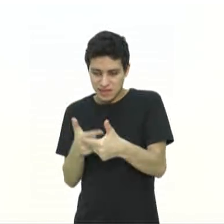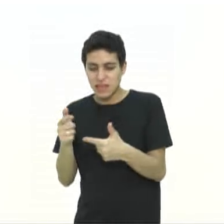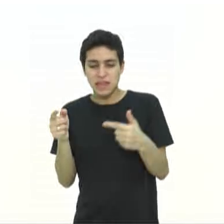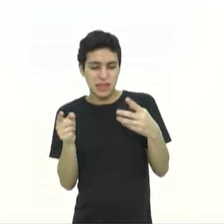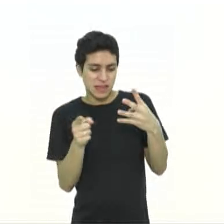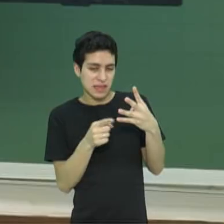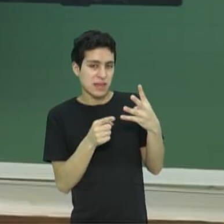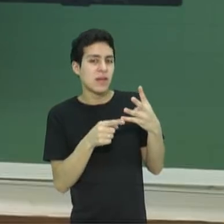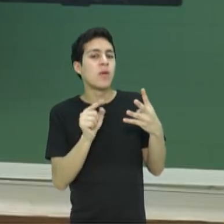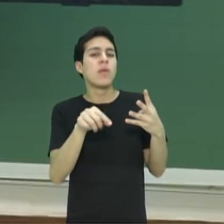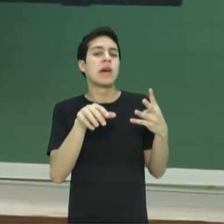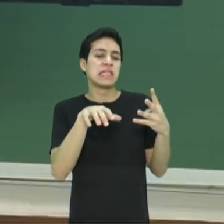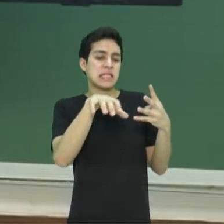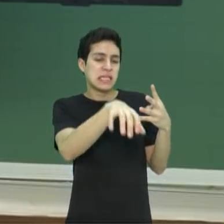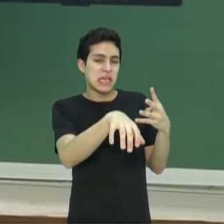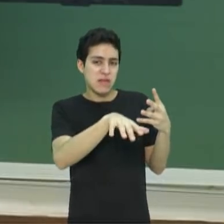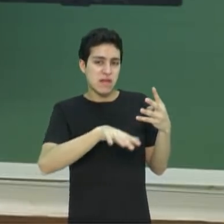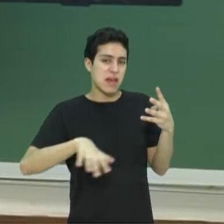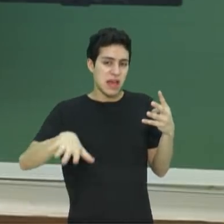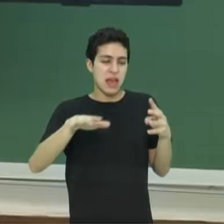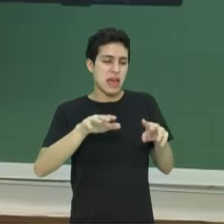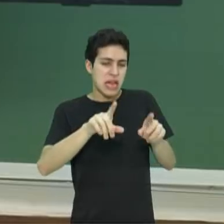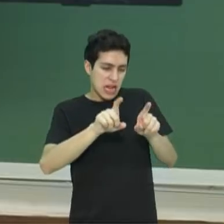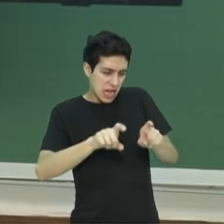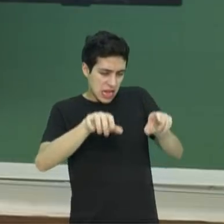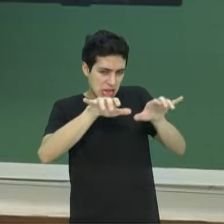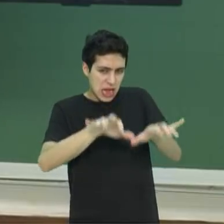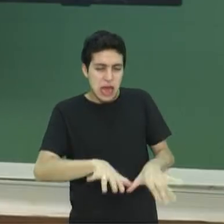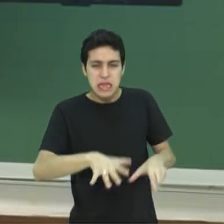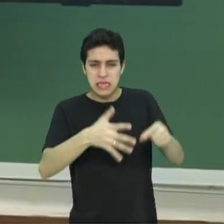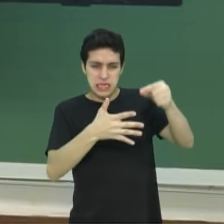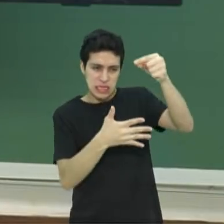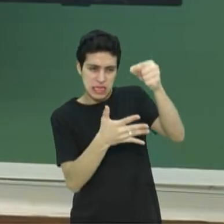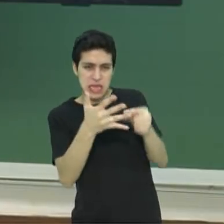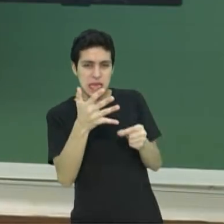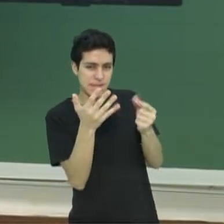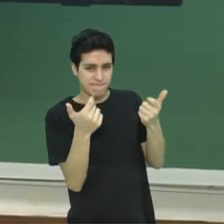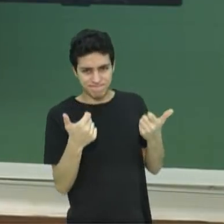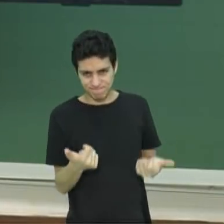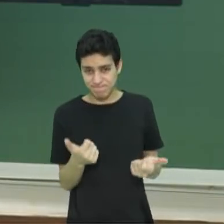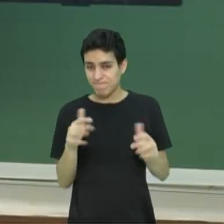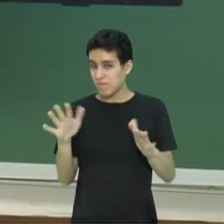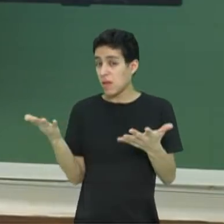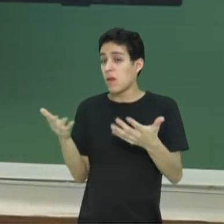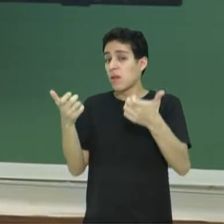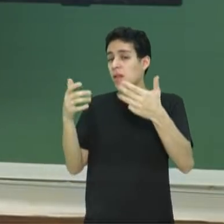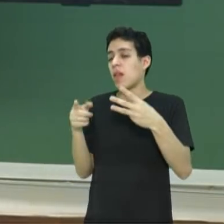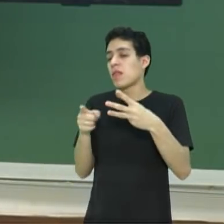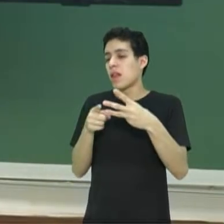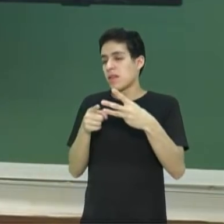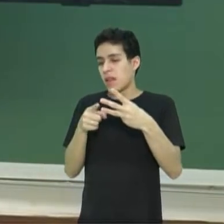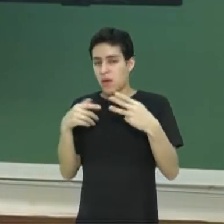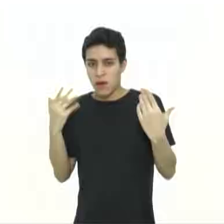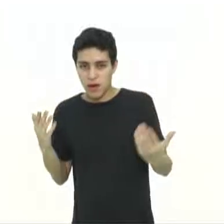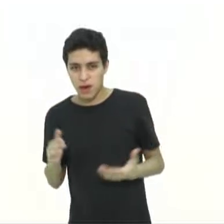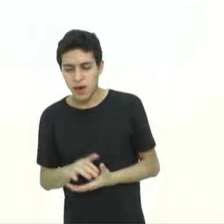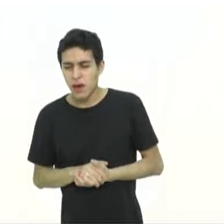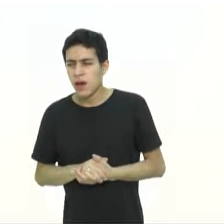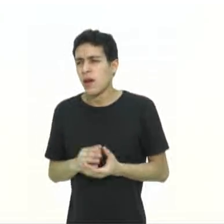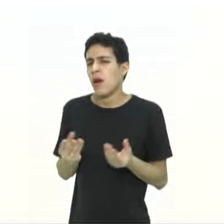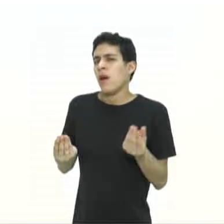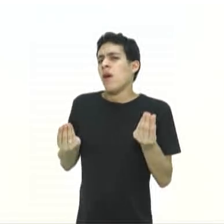o quaternário, que é o setor da cibernética, da informática. Né? Entre as